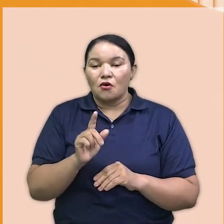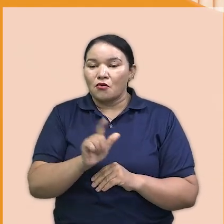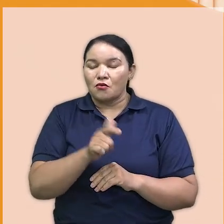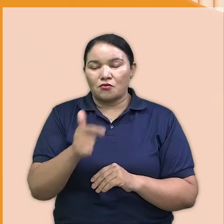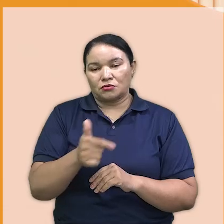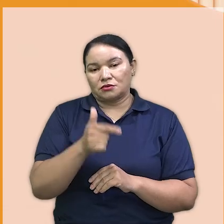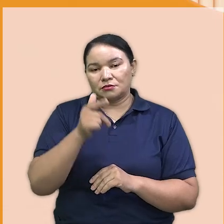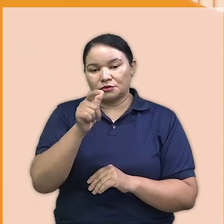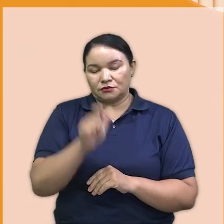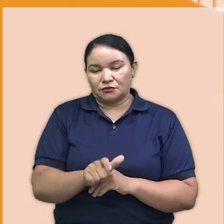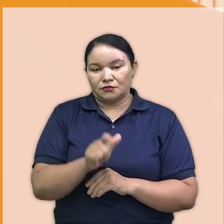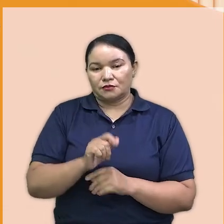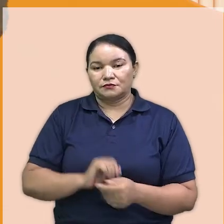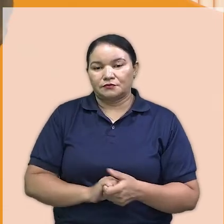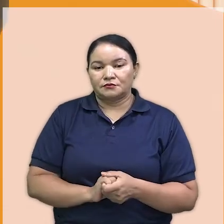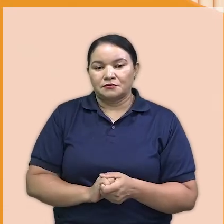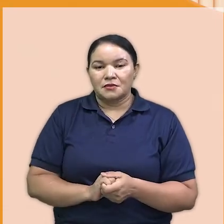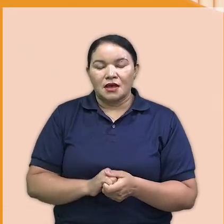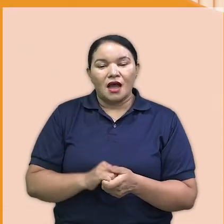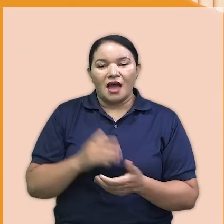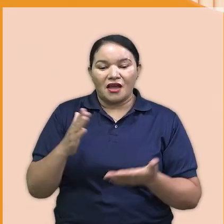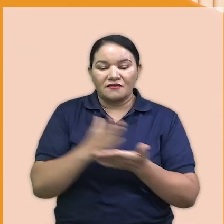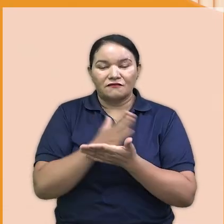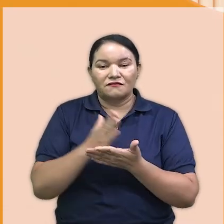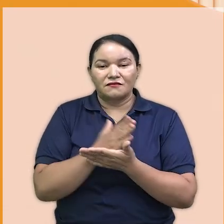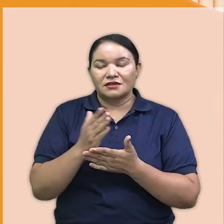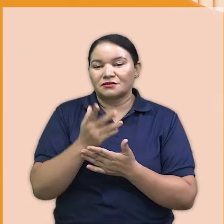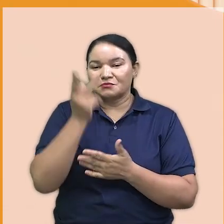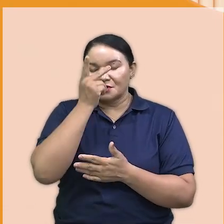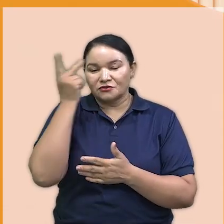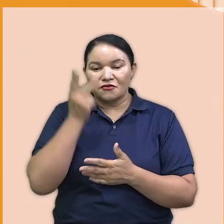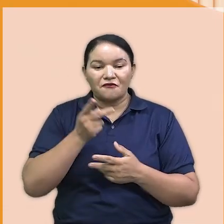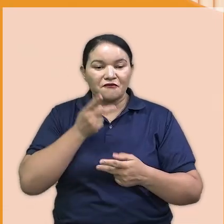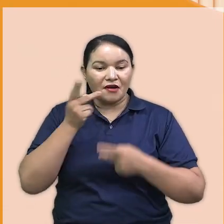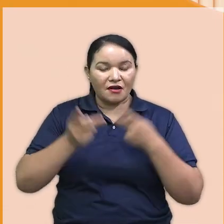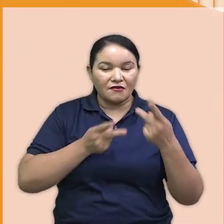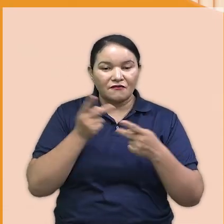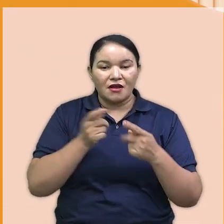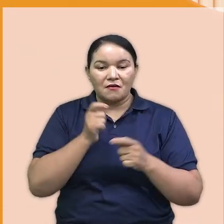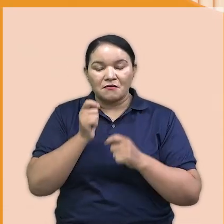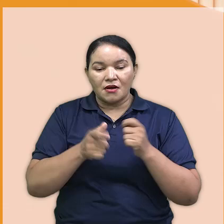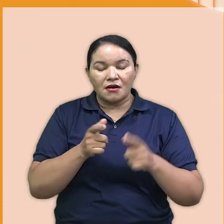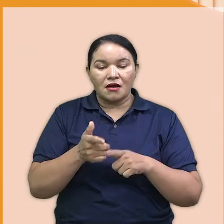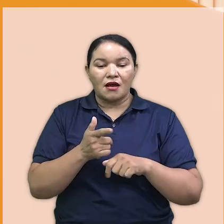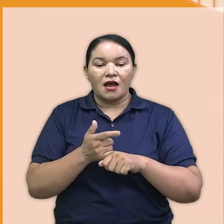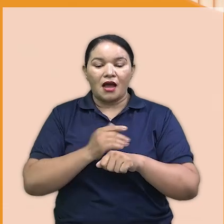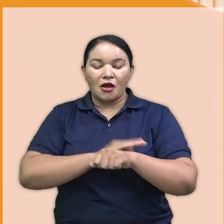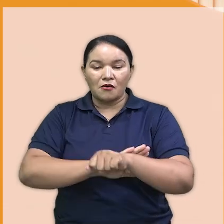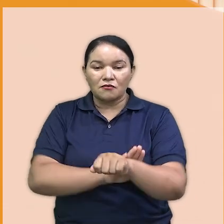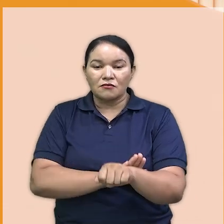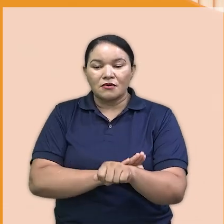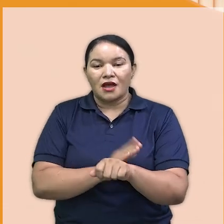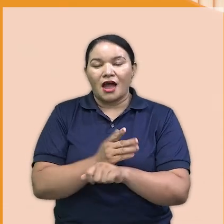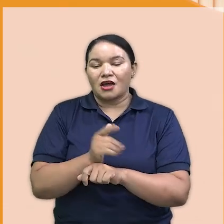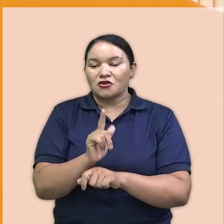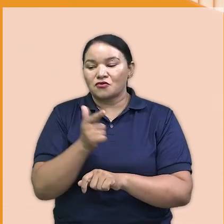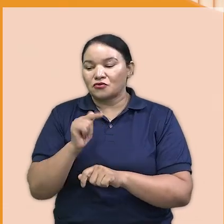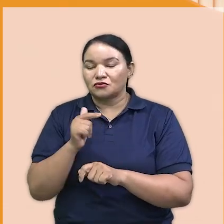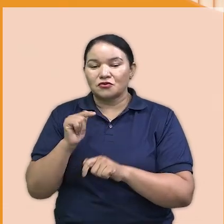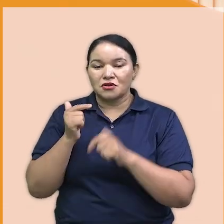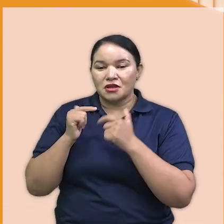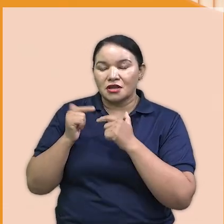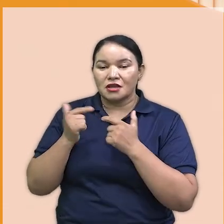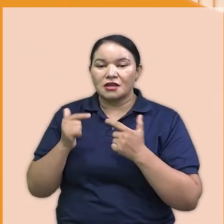né? Então, todo mundo acha graça, todo mundo ri, se diverte. Hoje nós chamamos também isso, né,